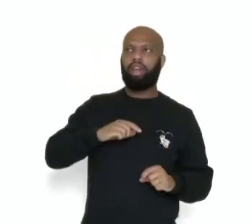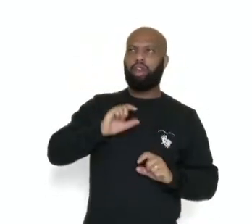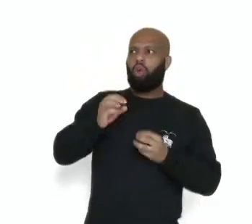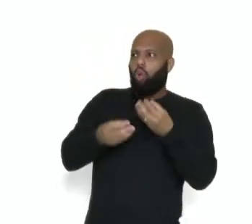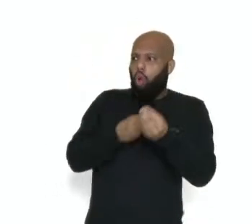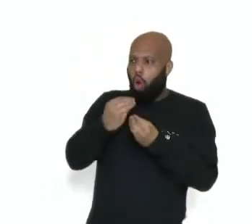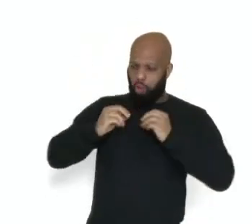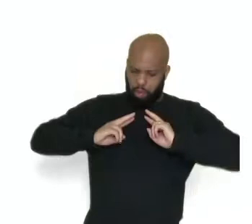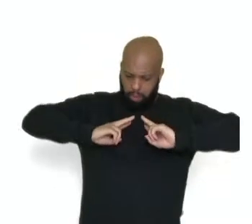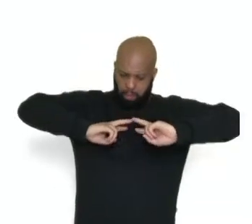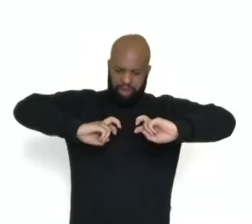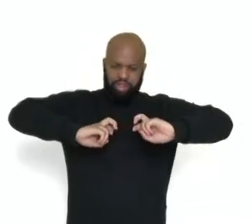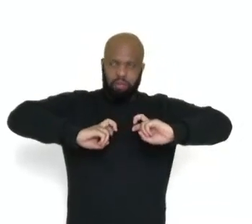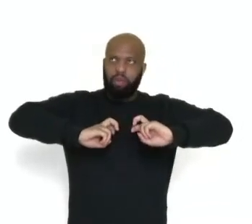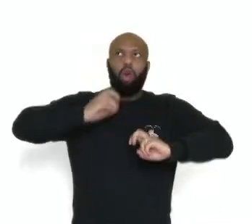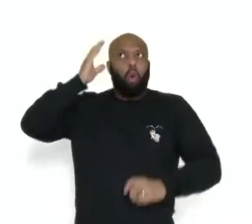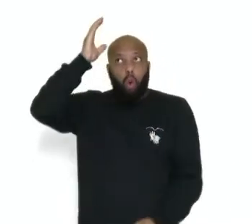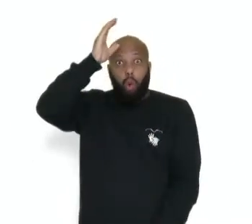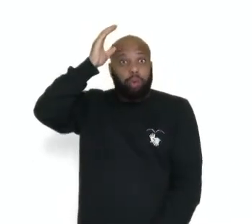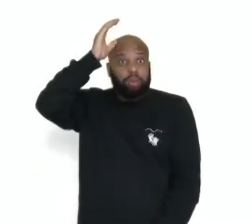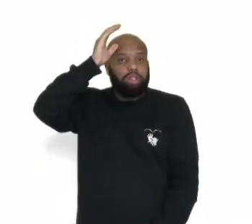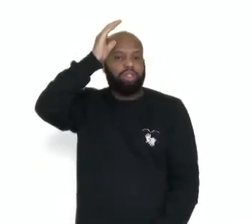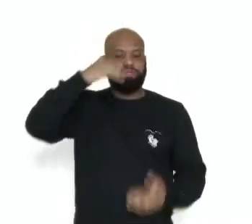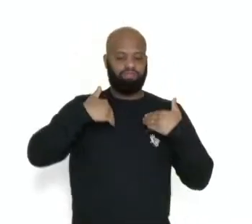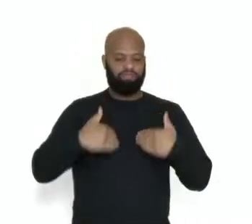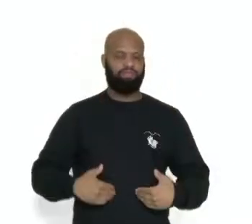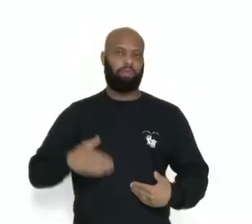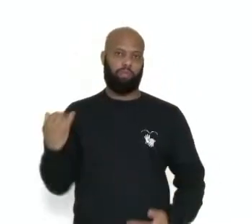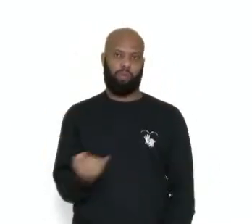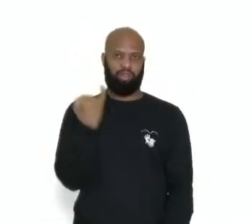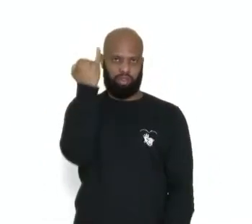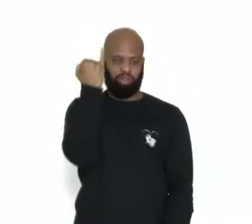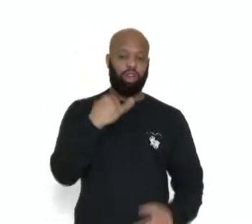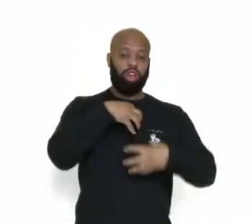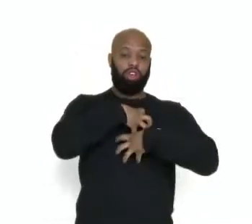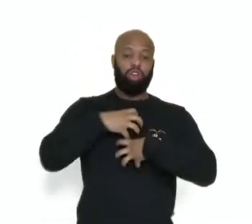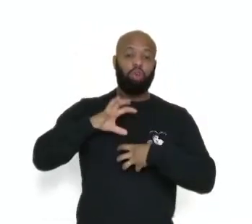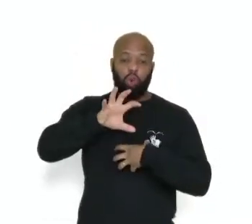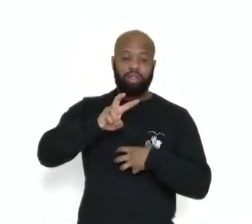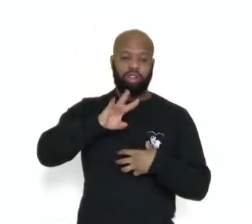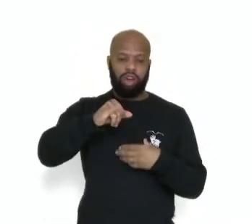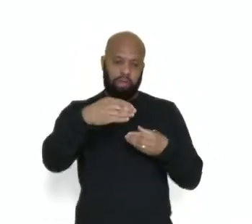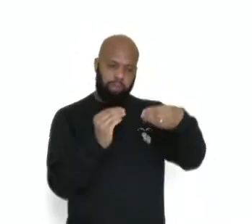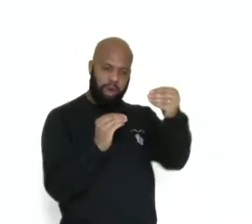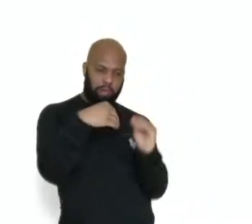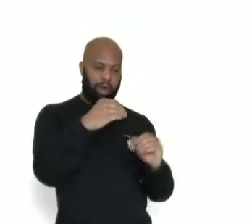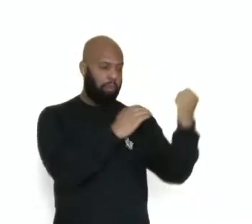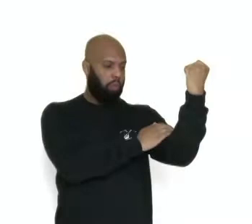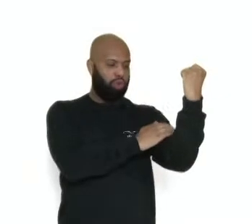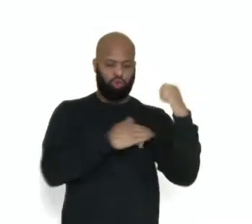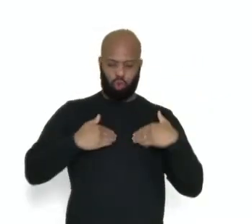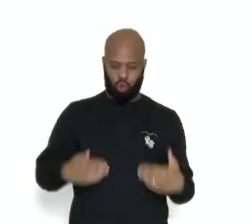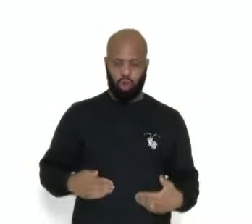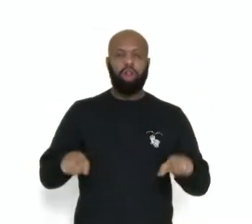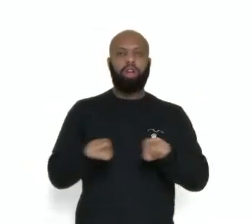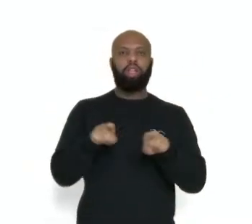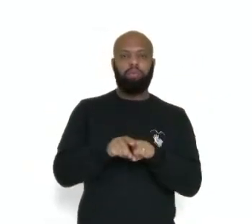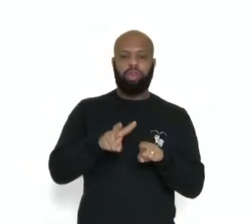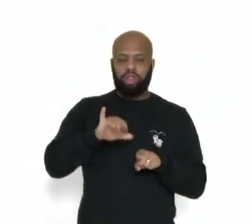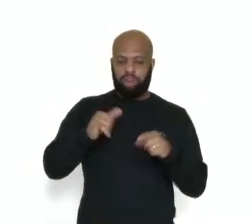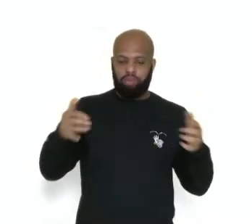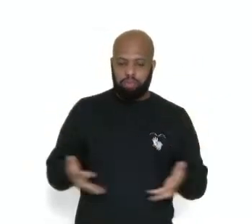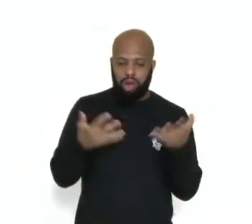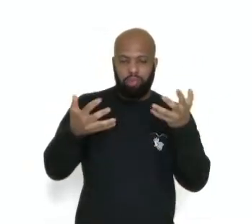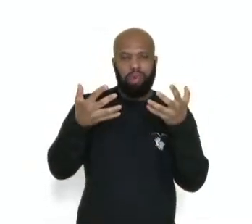percepção da sua própria consciência corporal propiciando assim a flexibilidade do tônus e contribuindo os